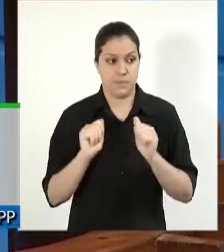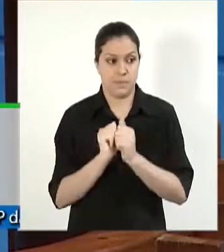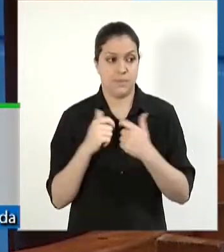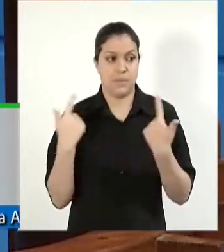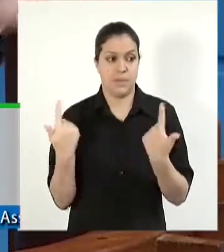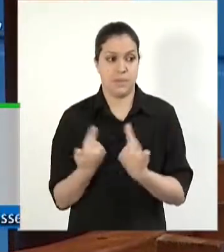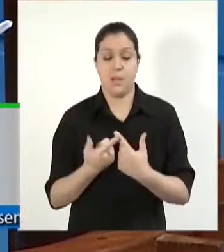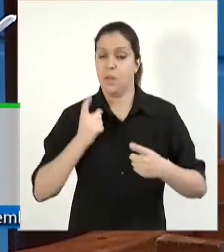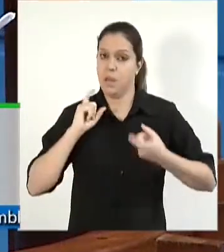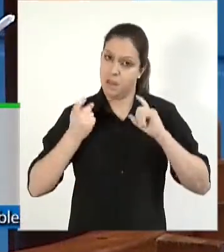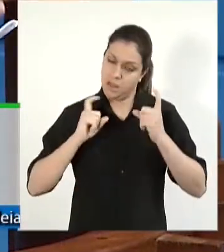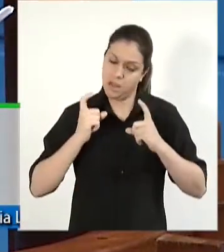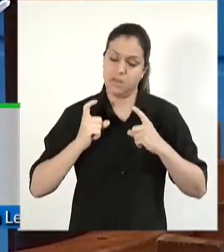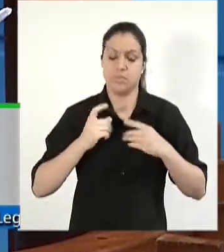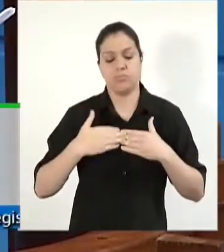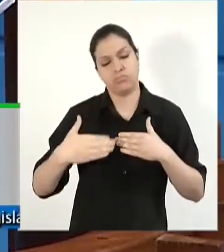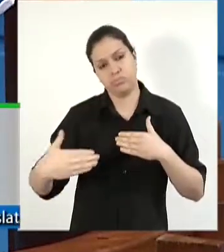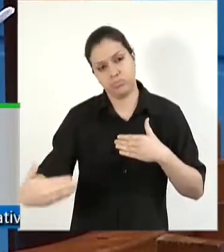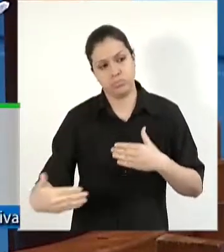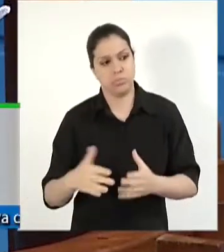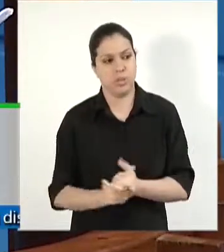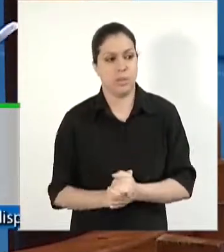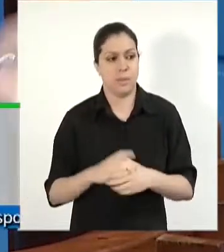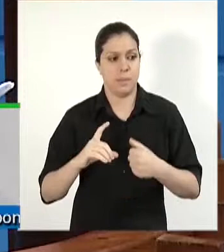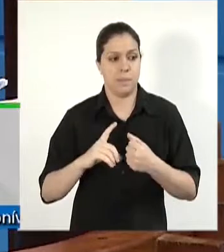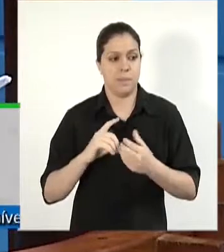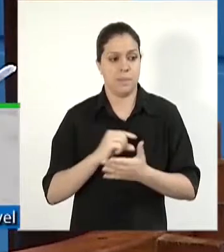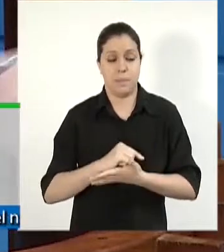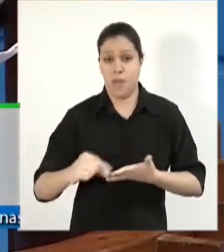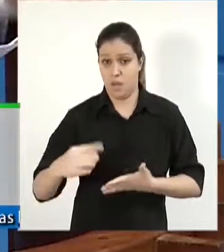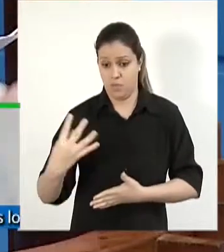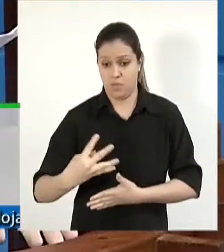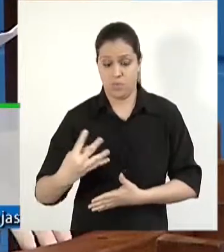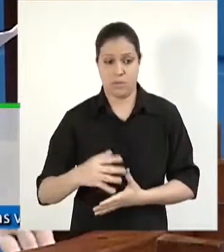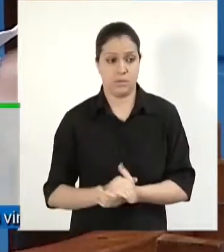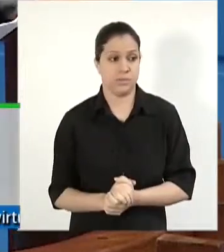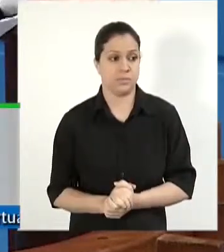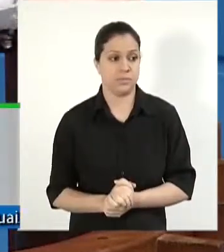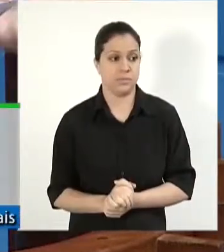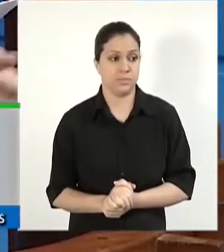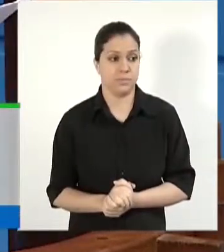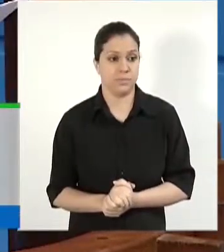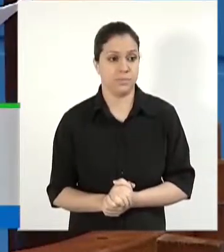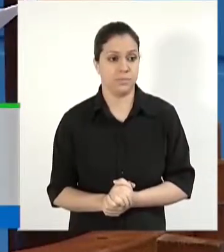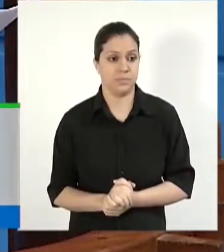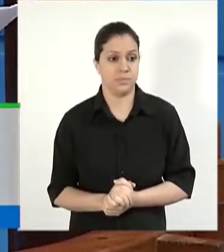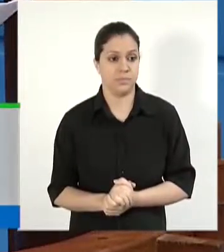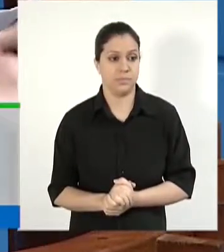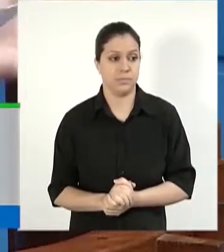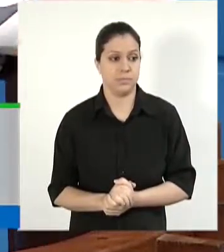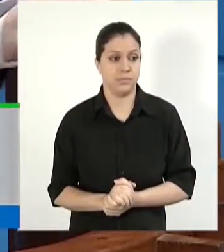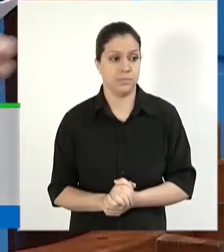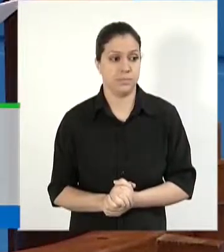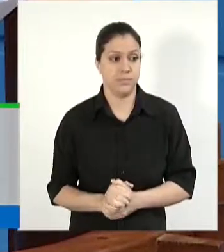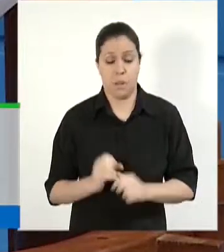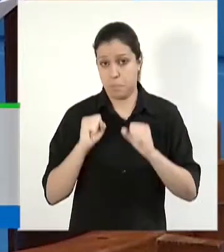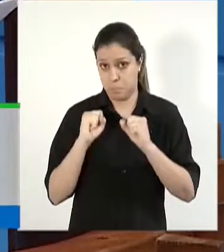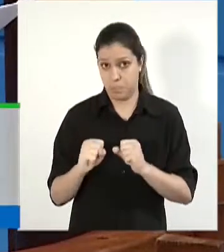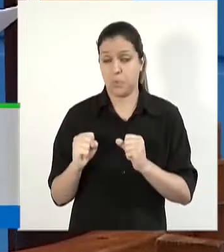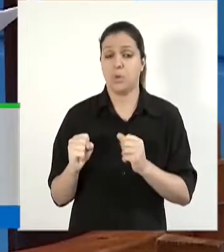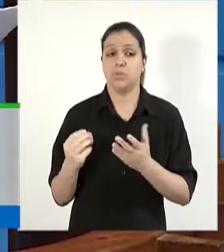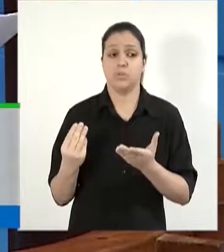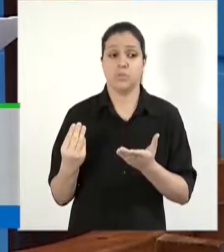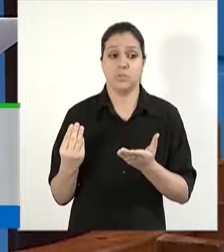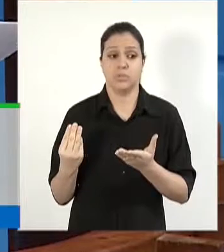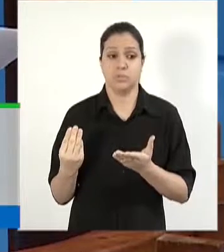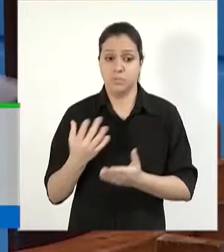reunir-se-á, blá, blá, blá, etc., parágrafo 4º, é permitida a recondução de membro da mesa para o